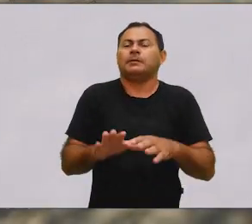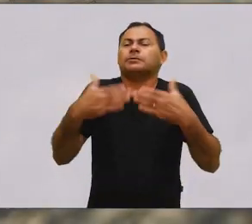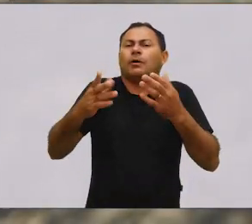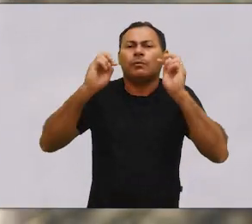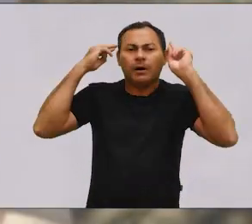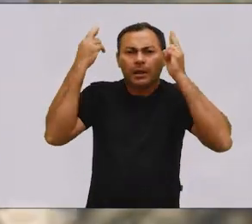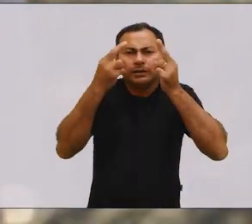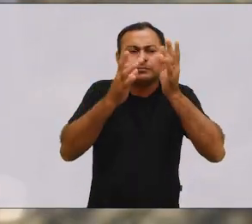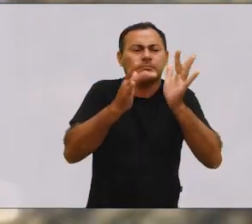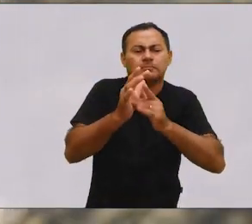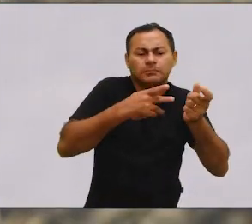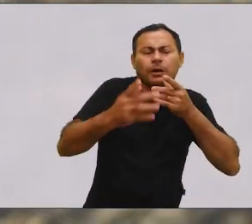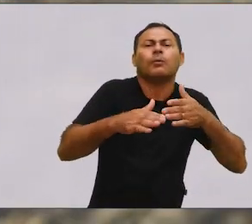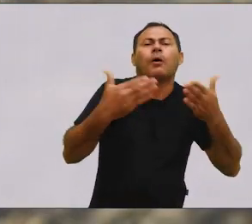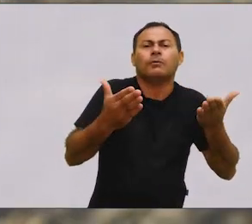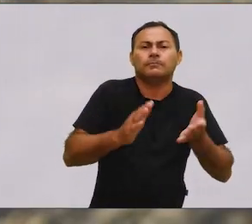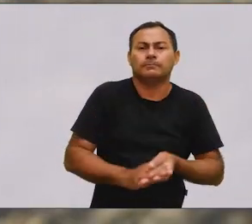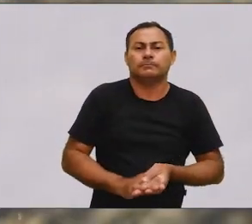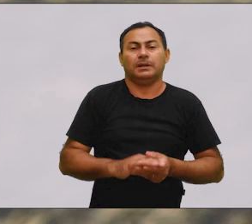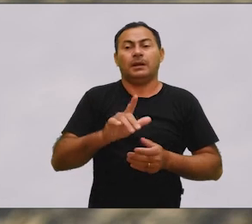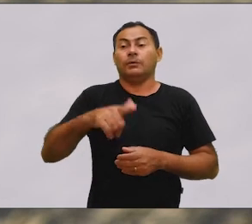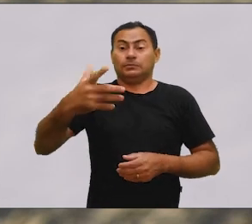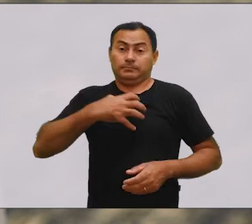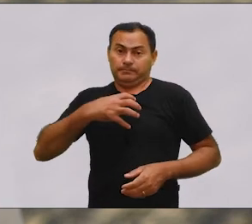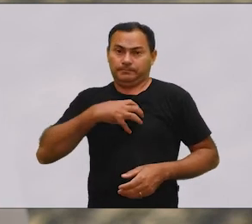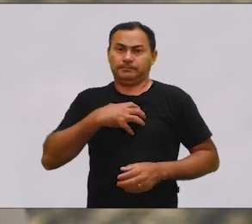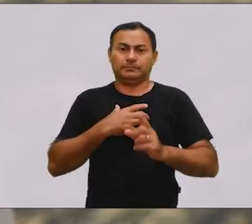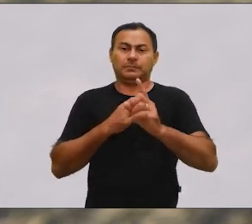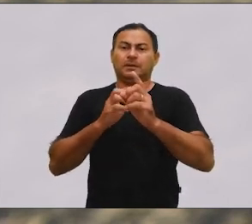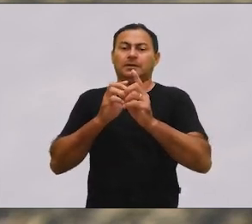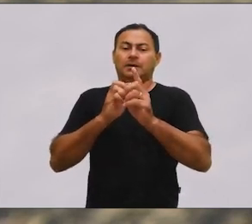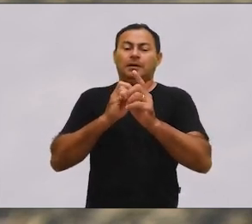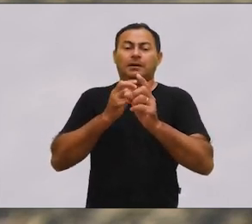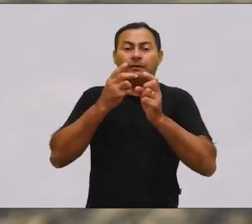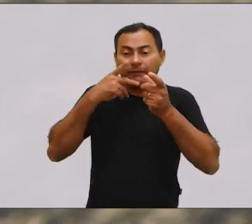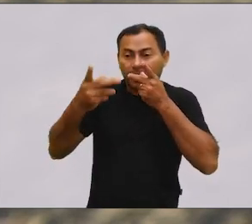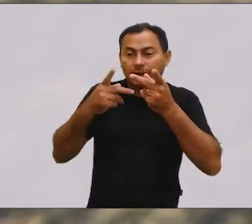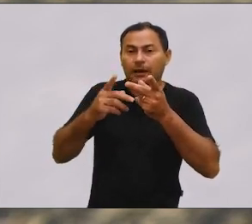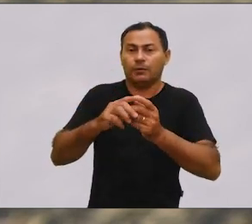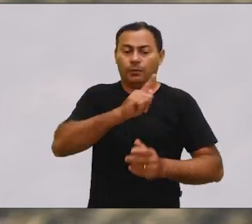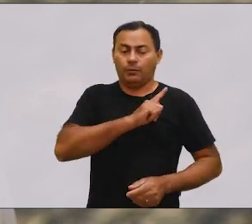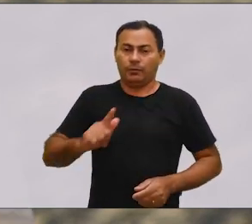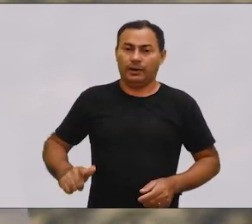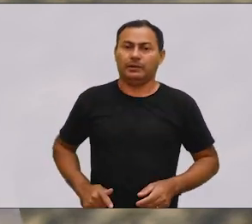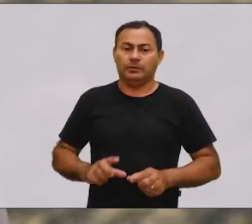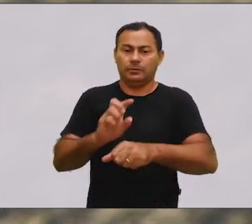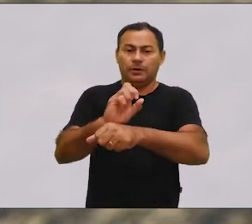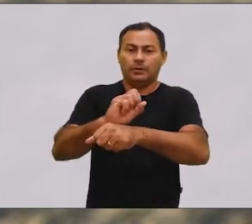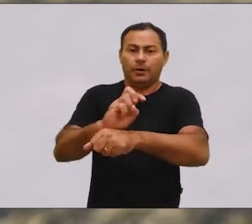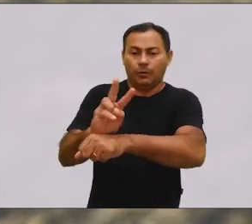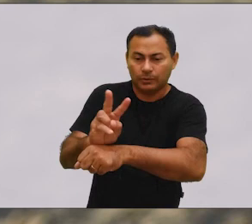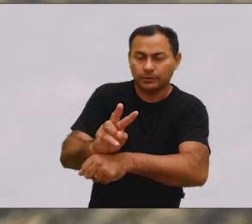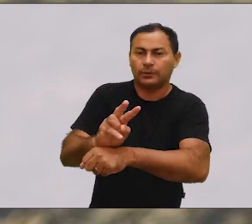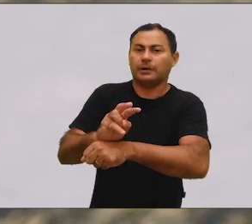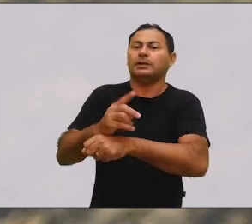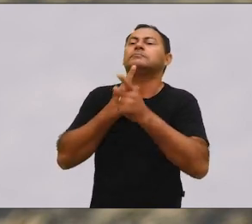qual reino Jesus falou, hein? Esta é apenas outra maneira de se referir ao governo, ao controle, ao reino da vontade de Deus